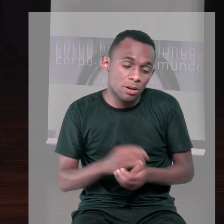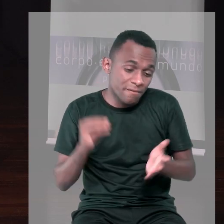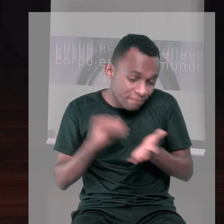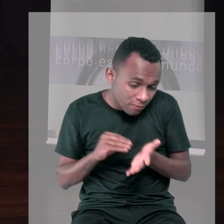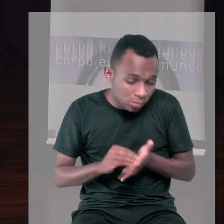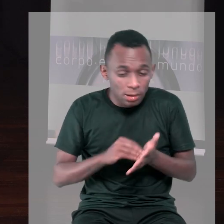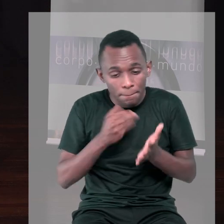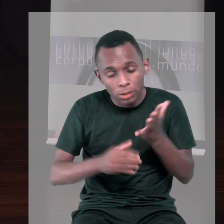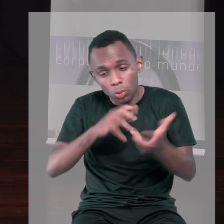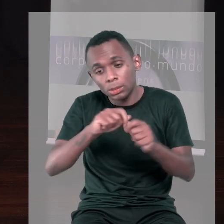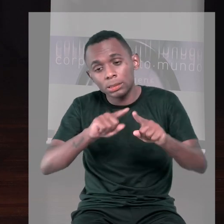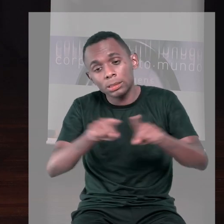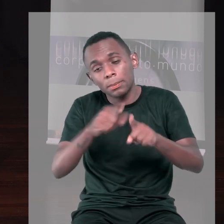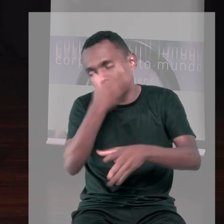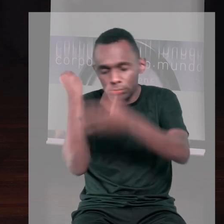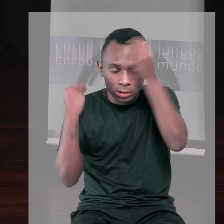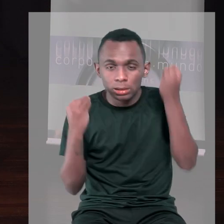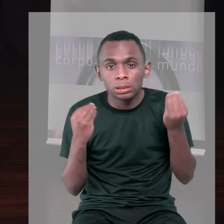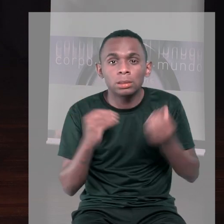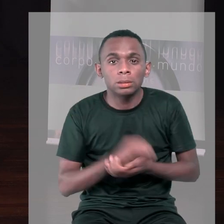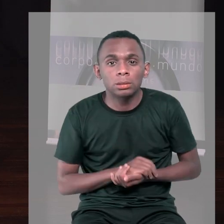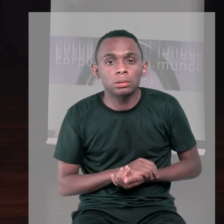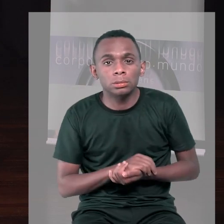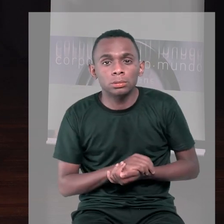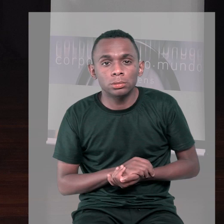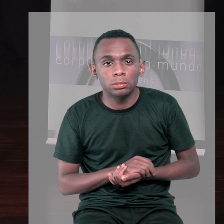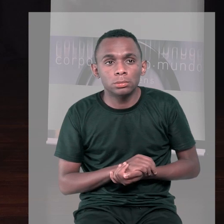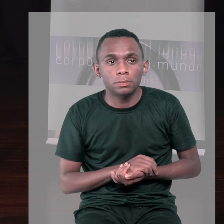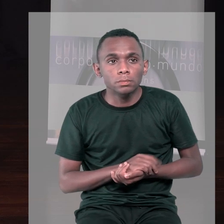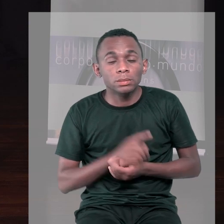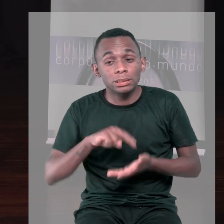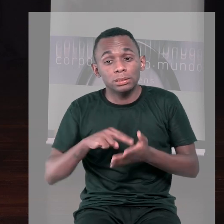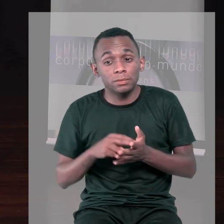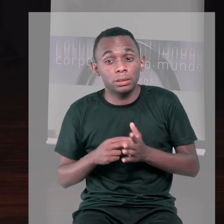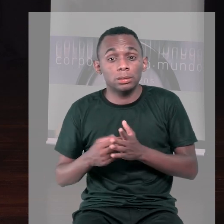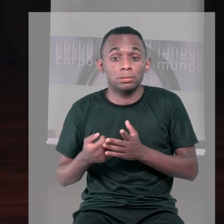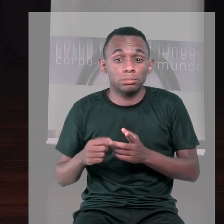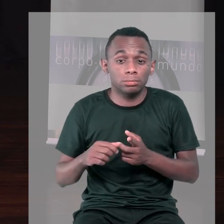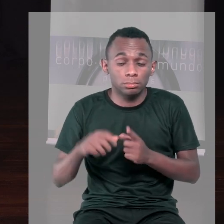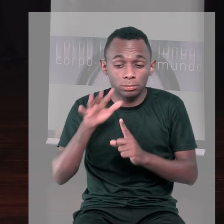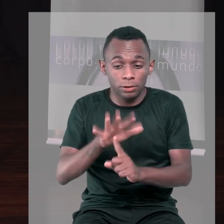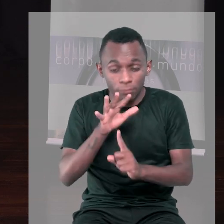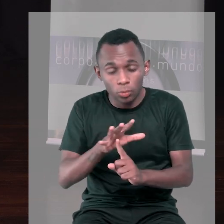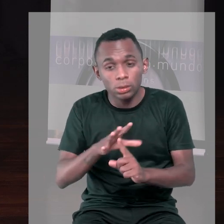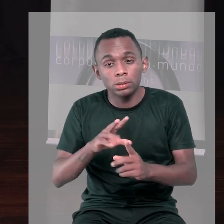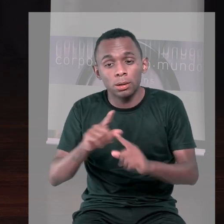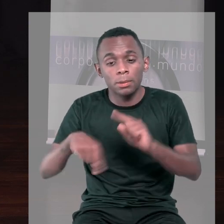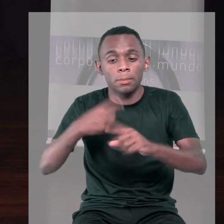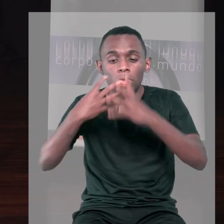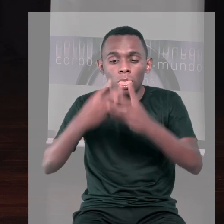O terceiro tópico, então, já avançando aqui para o final do texto, o terceiro tópico concerne